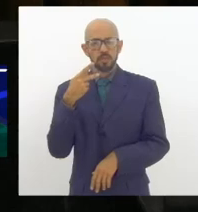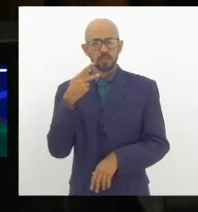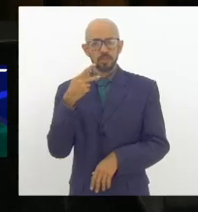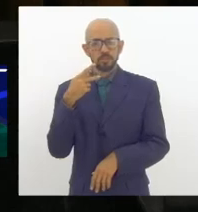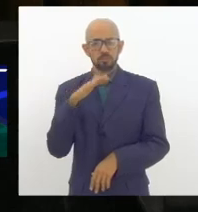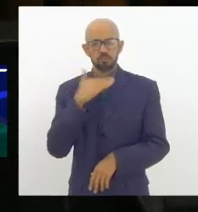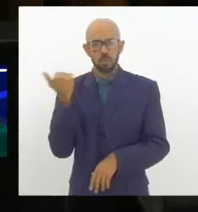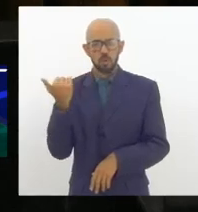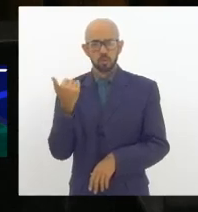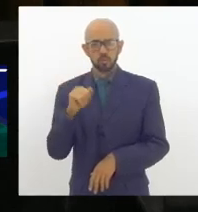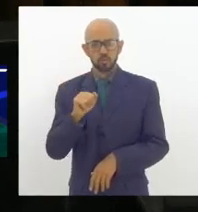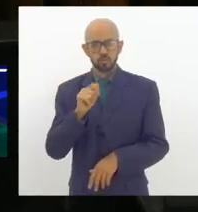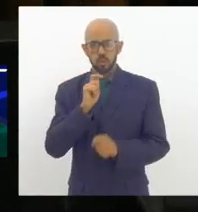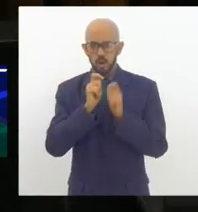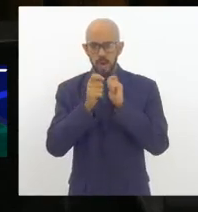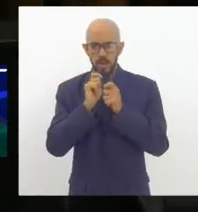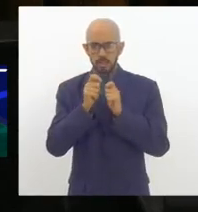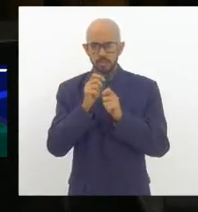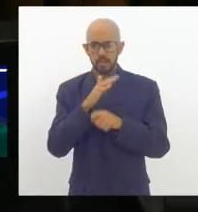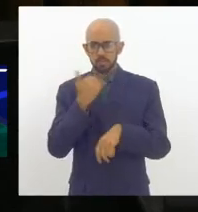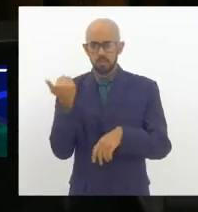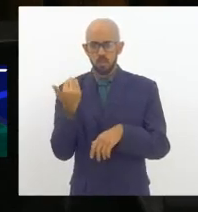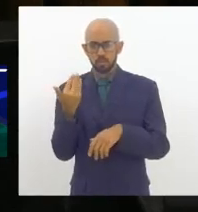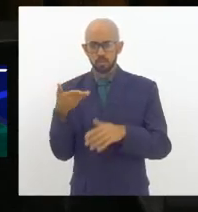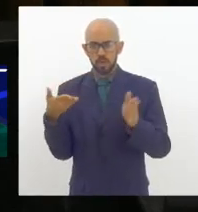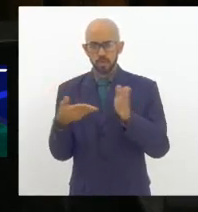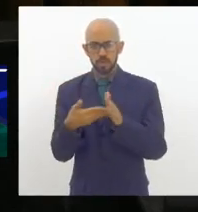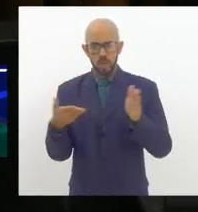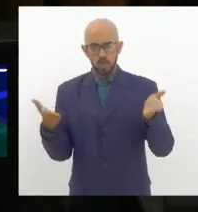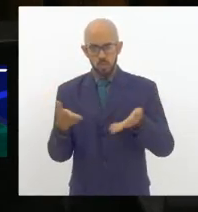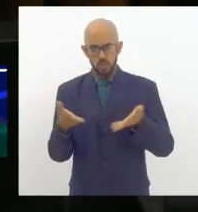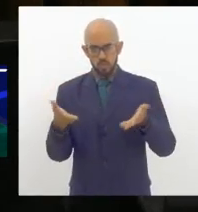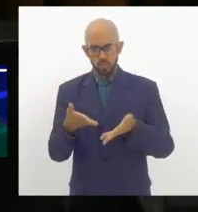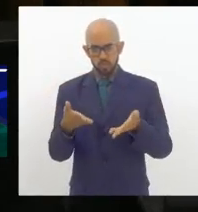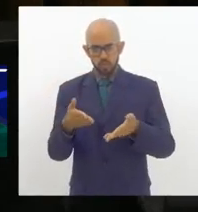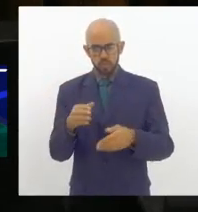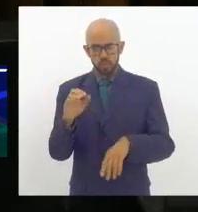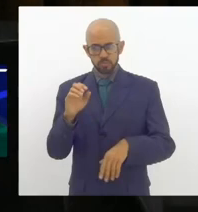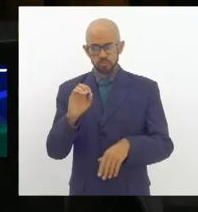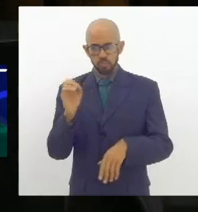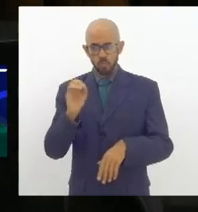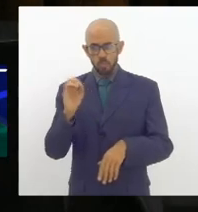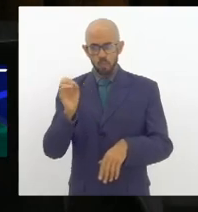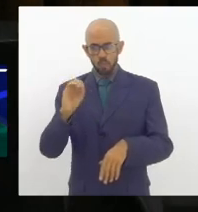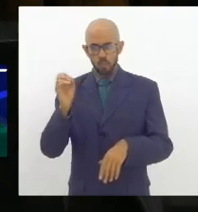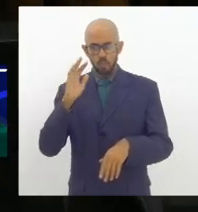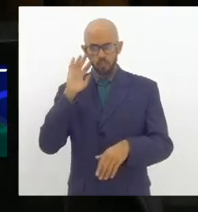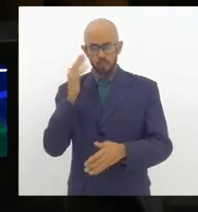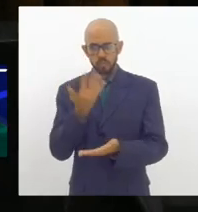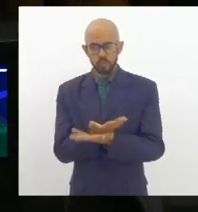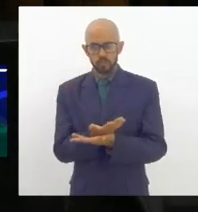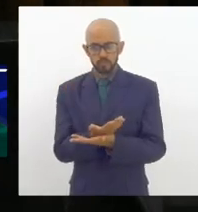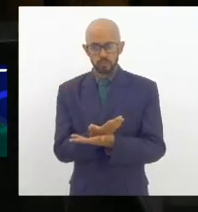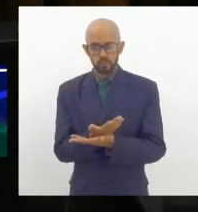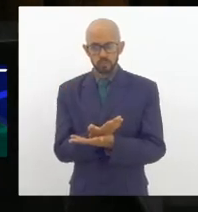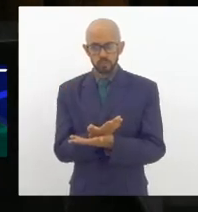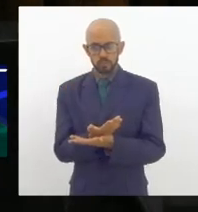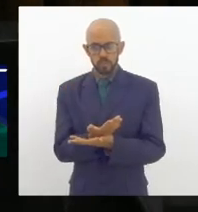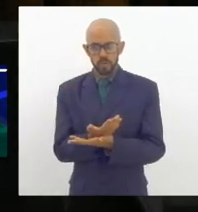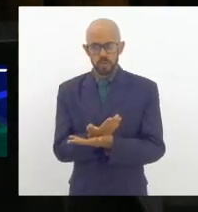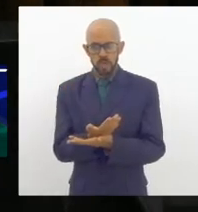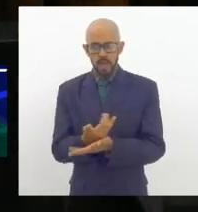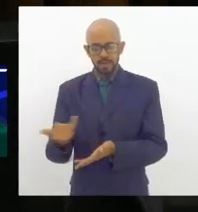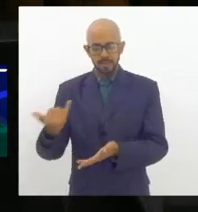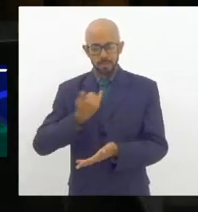jornalistas mortos em Maricá até hoje até hoje nada foi resolvido as ameaças de morte que eu recebi